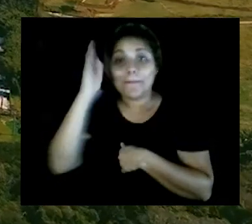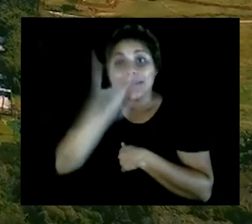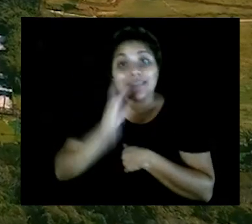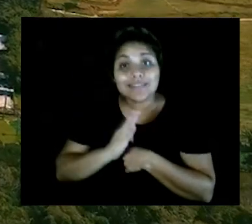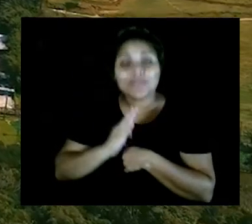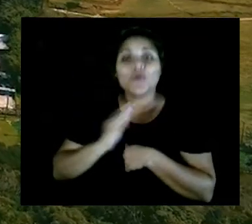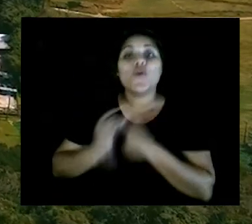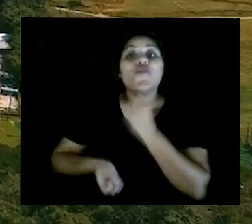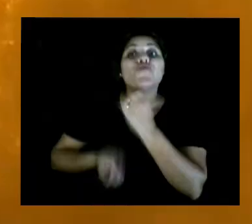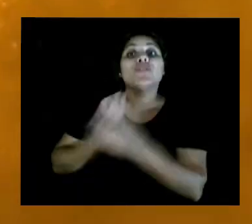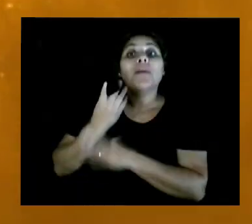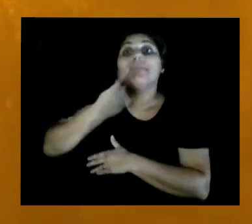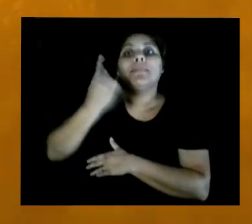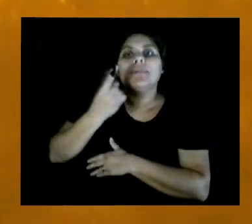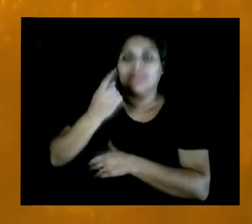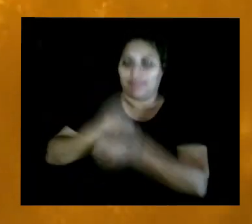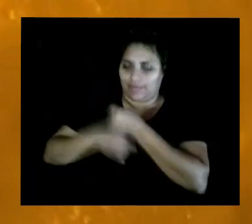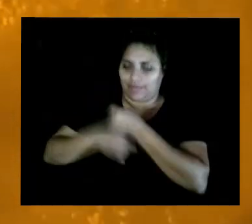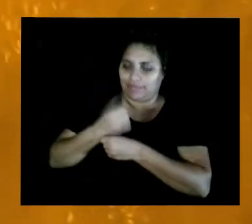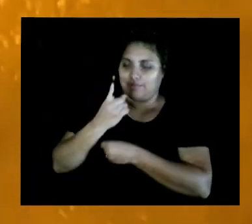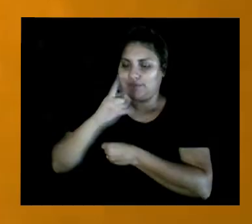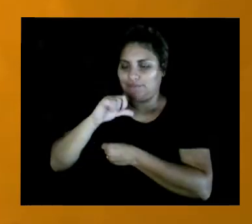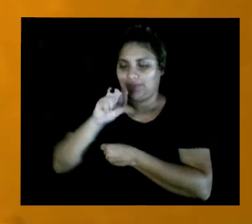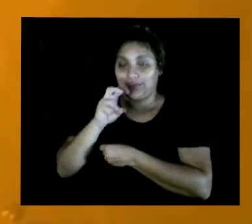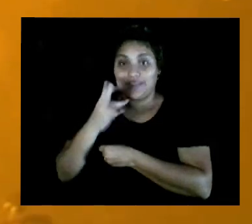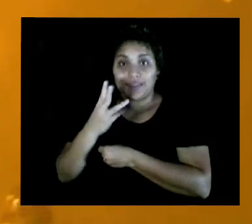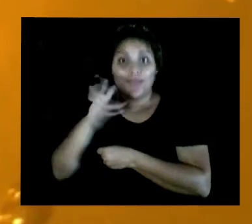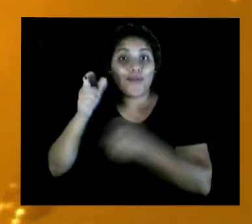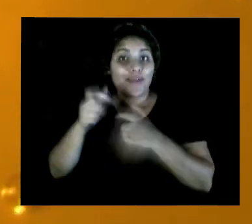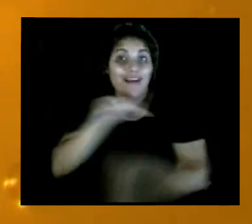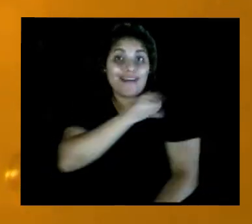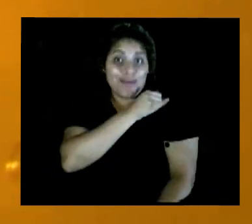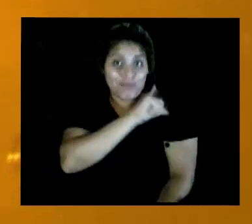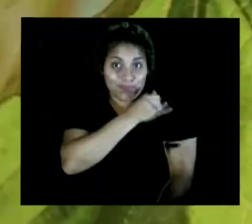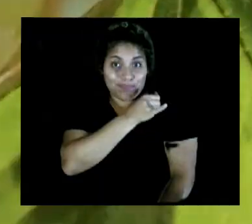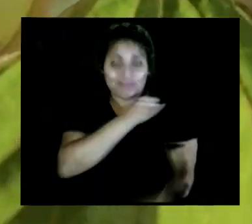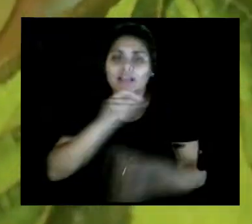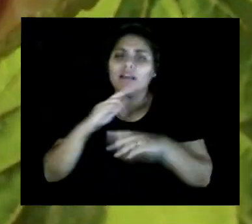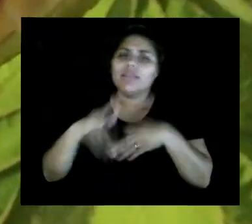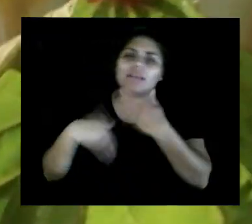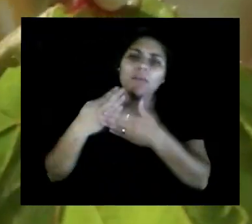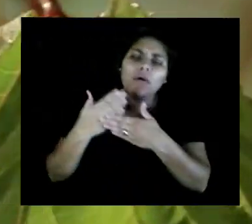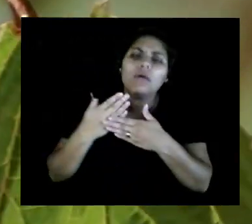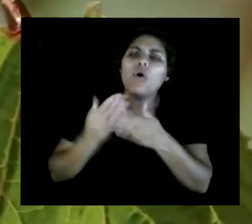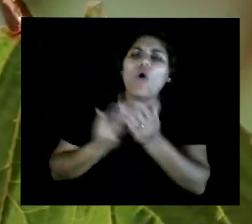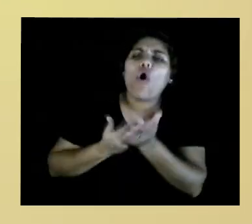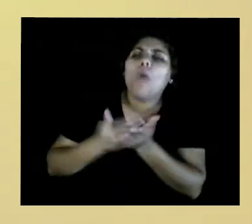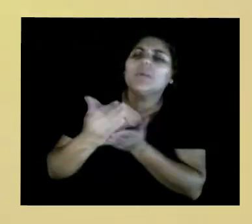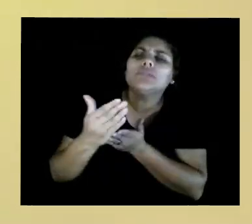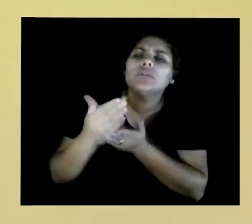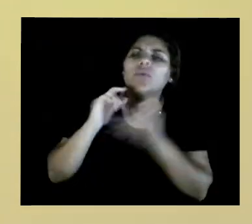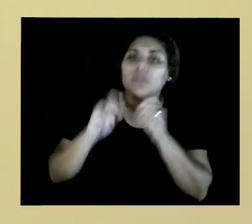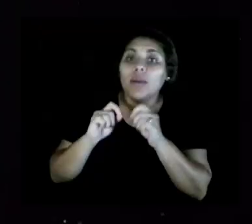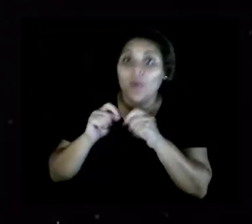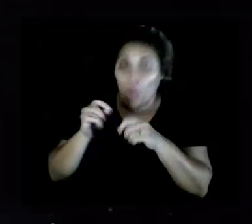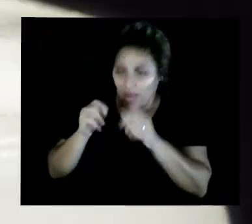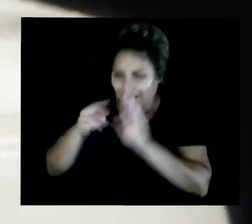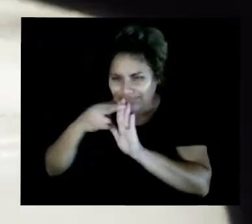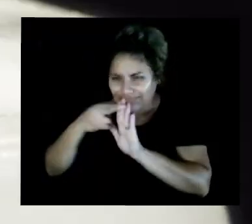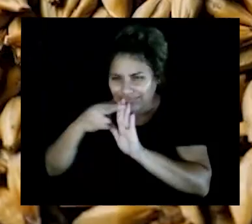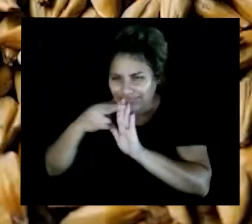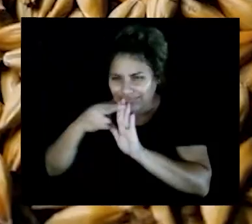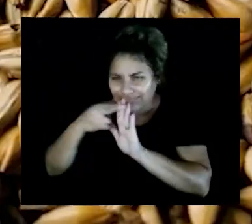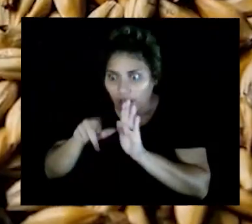em Petrópolis em 1853. Inicialmente, os ingredientes principais eram lúpulo